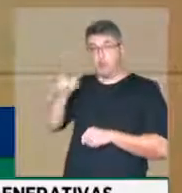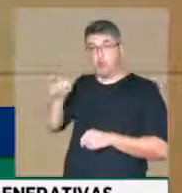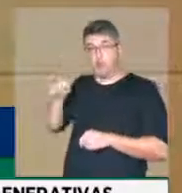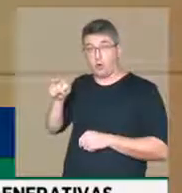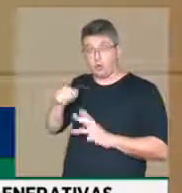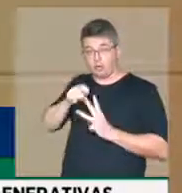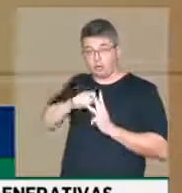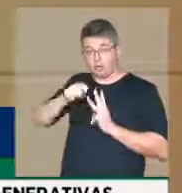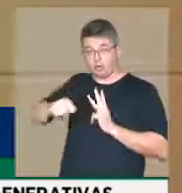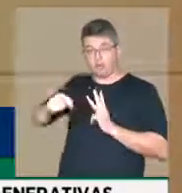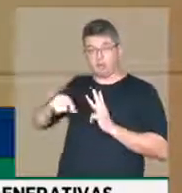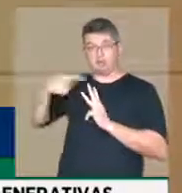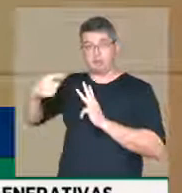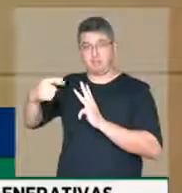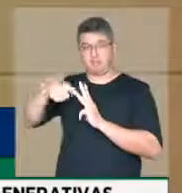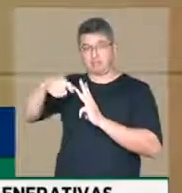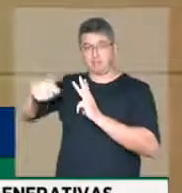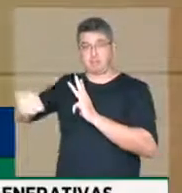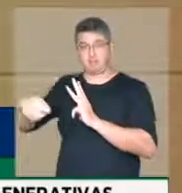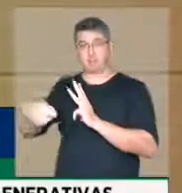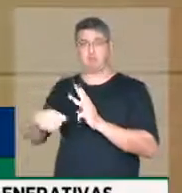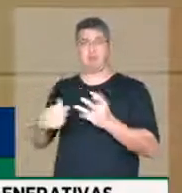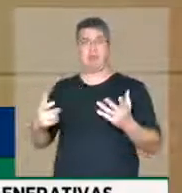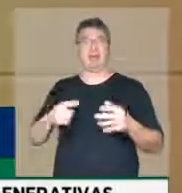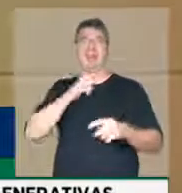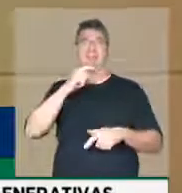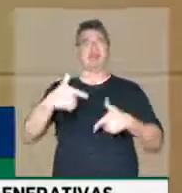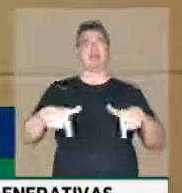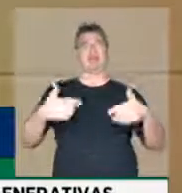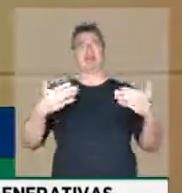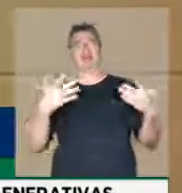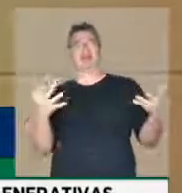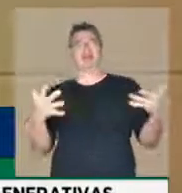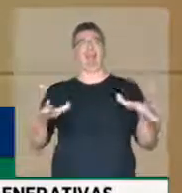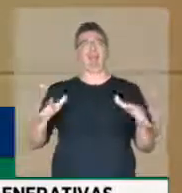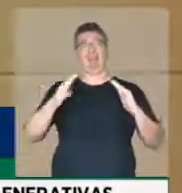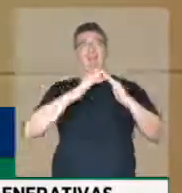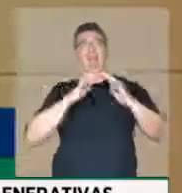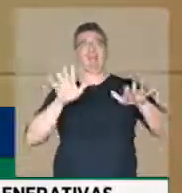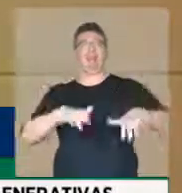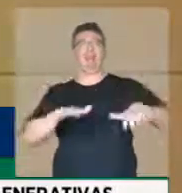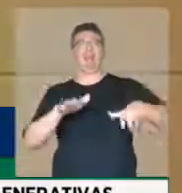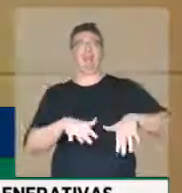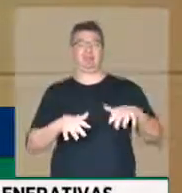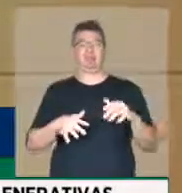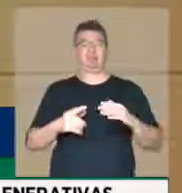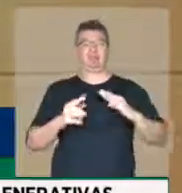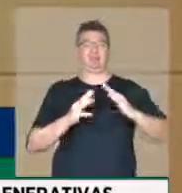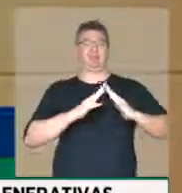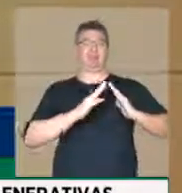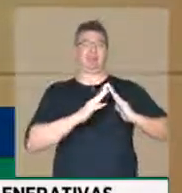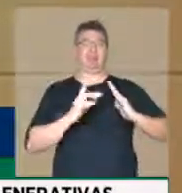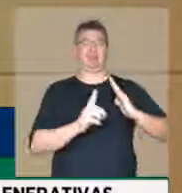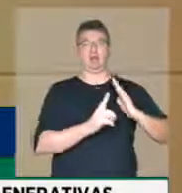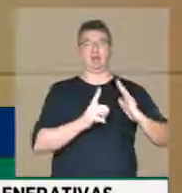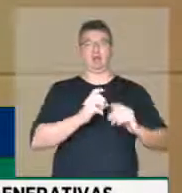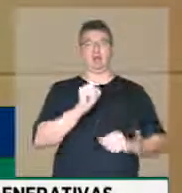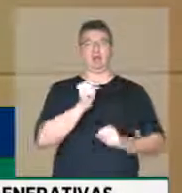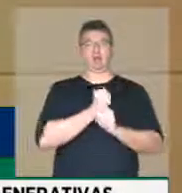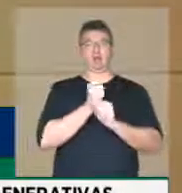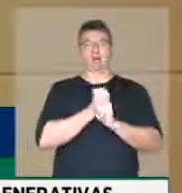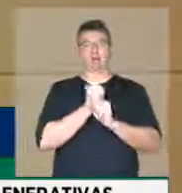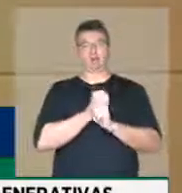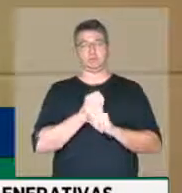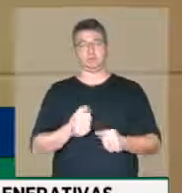mais 3 meses, aí ninguém trabalha, ninguém sai de casa e o isolamento vai ser de 8